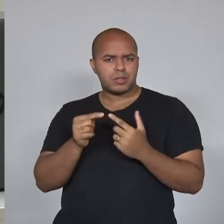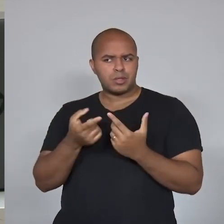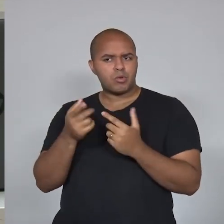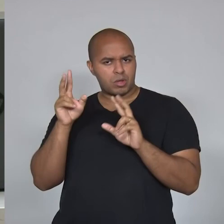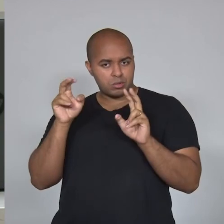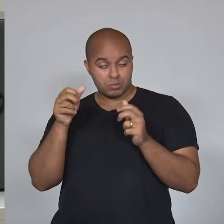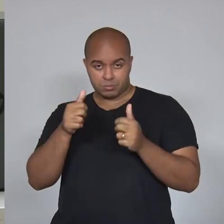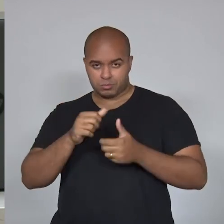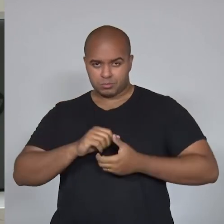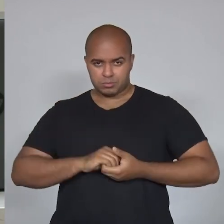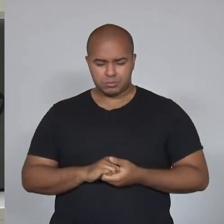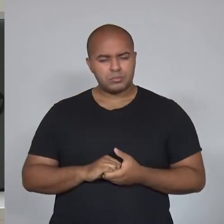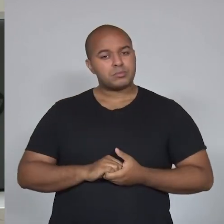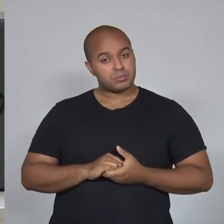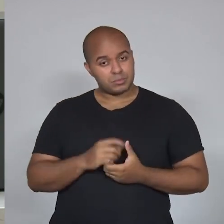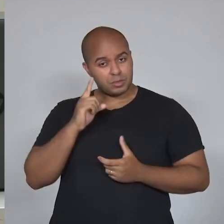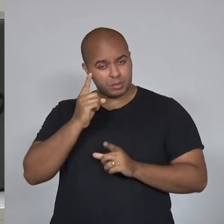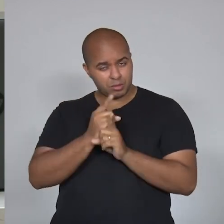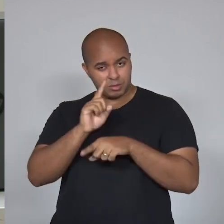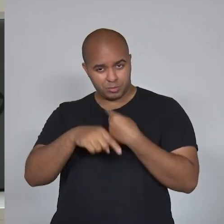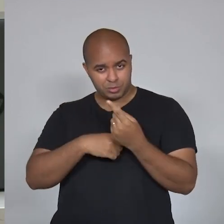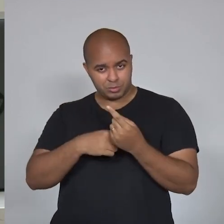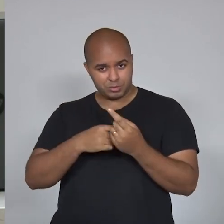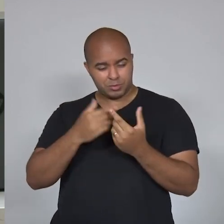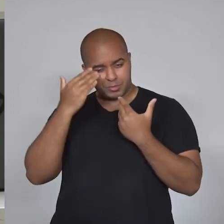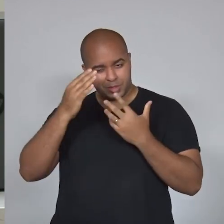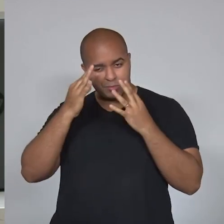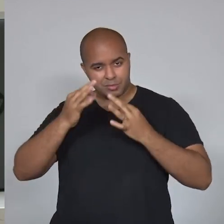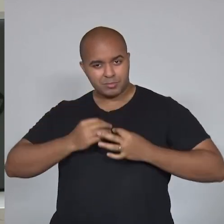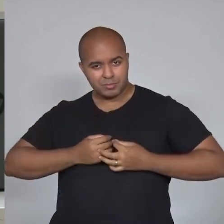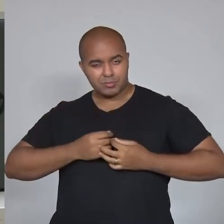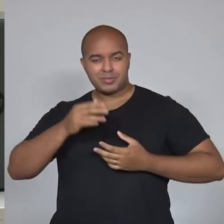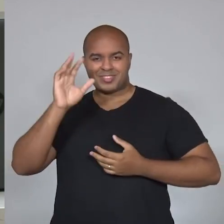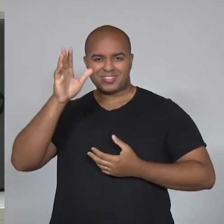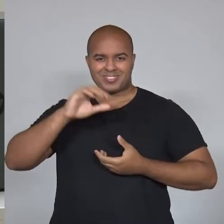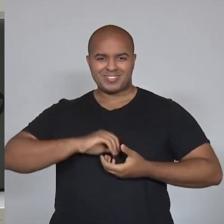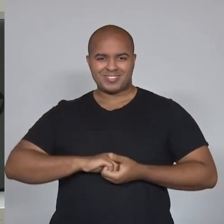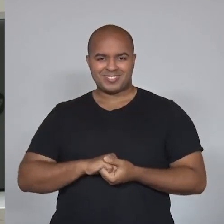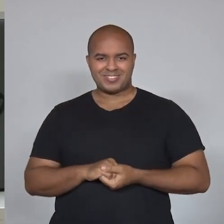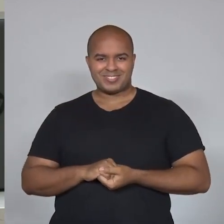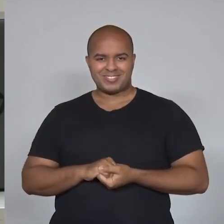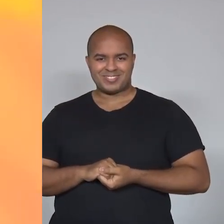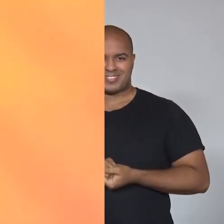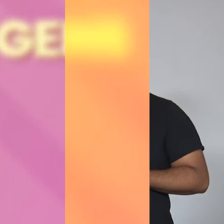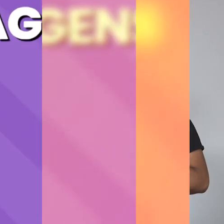sobre o assunto. See you guys next class. Thank you for watching. Bye!